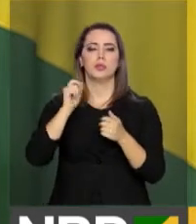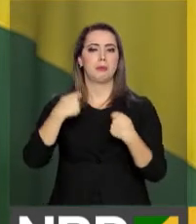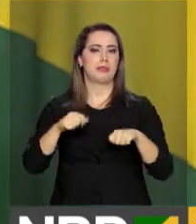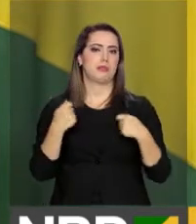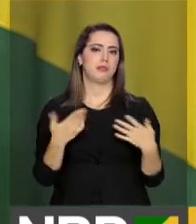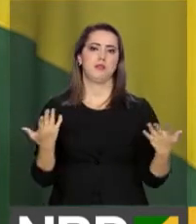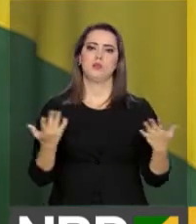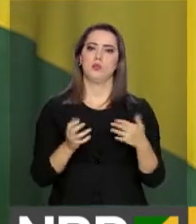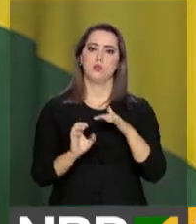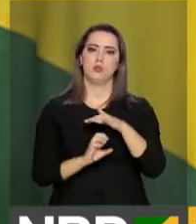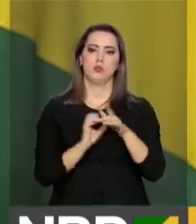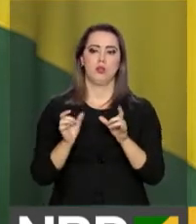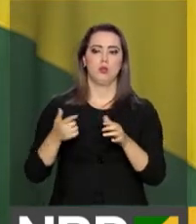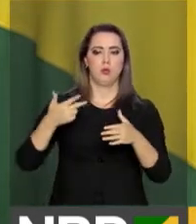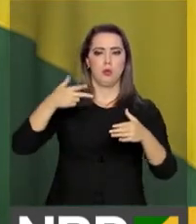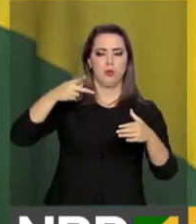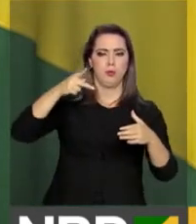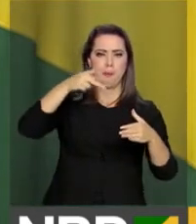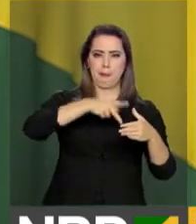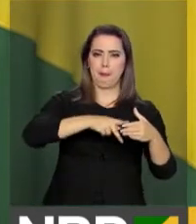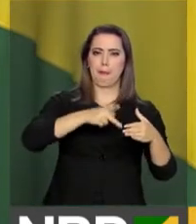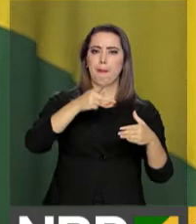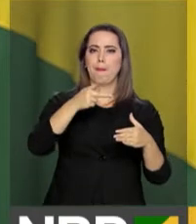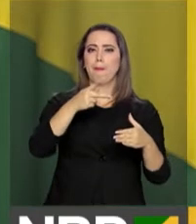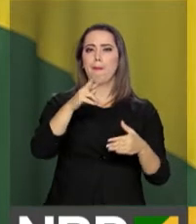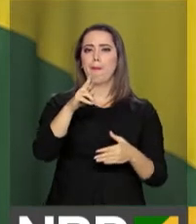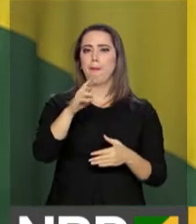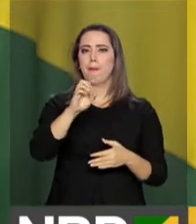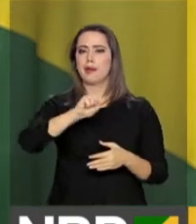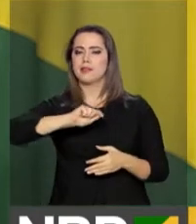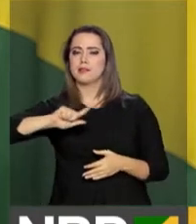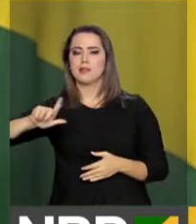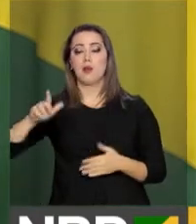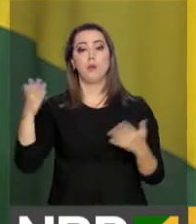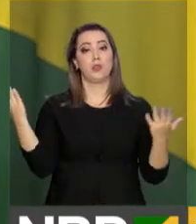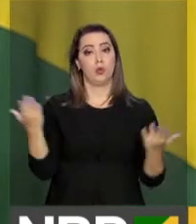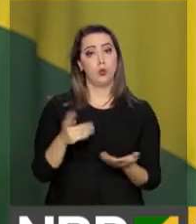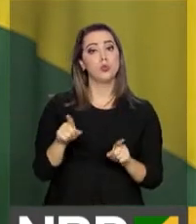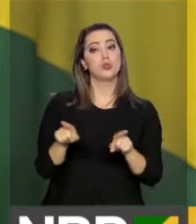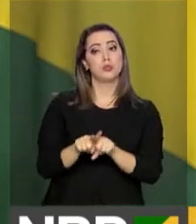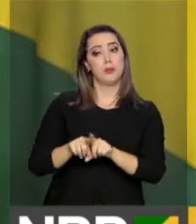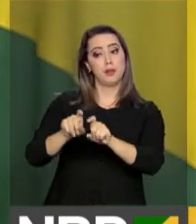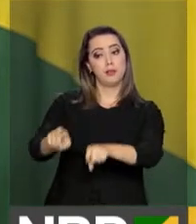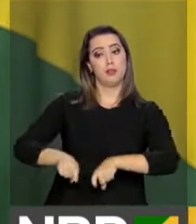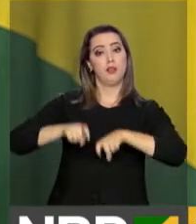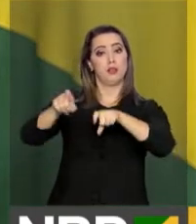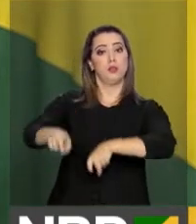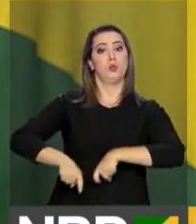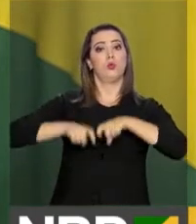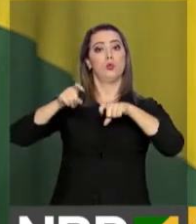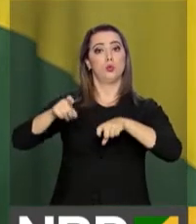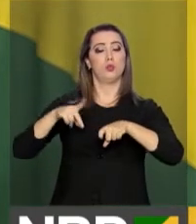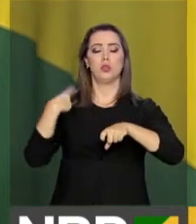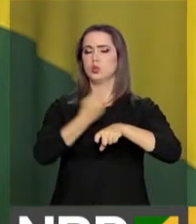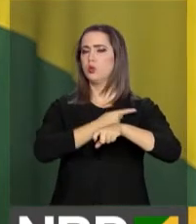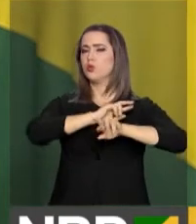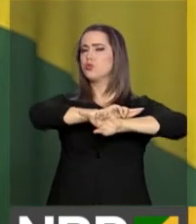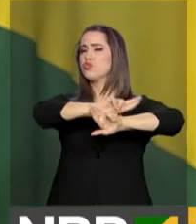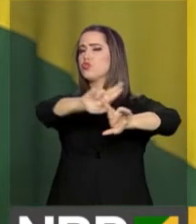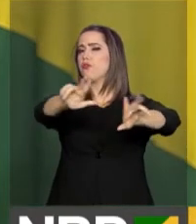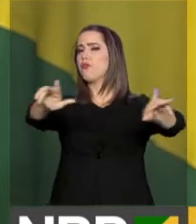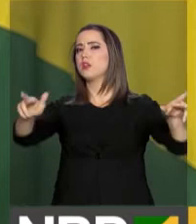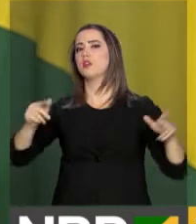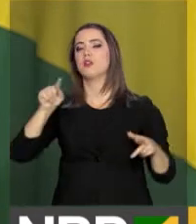ainda hoje aqui na área da agricultura é nós temos tomado as mais variadas e e